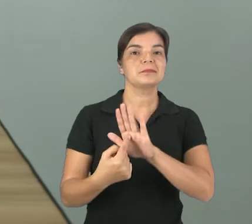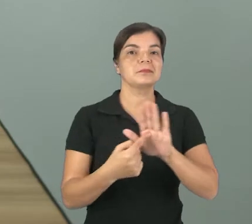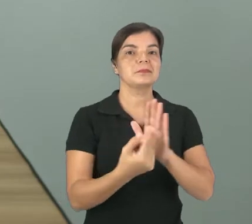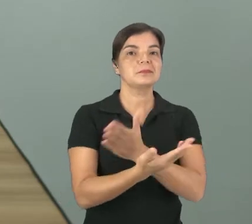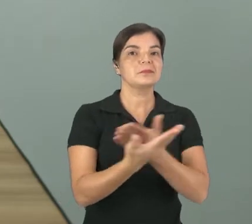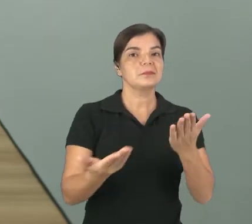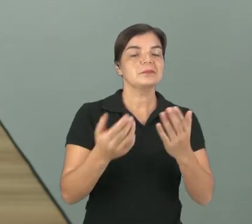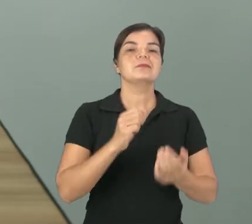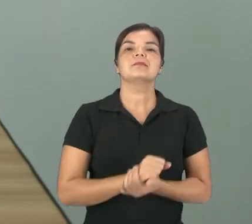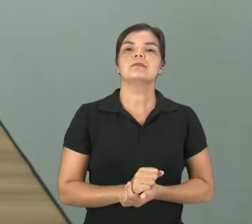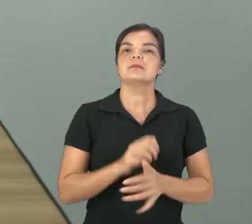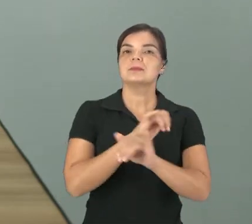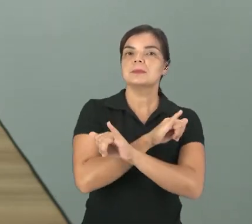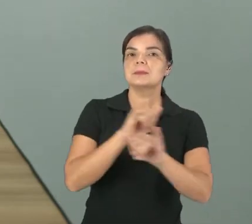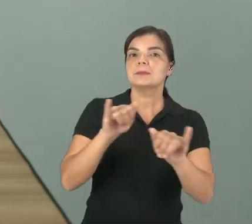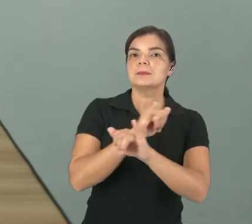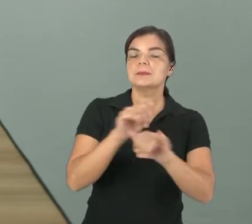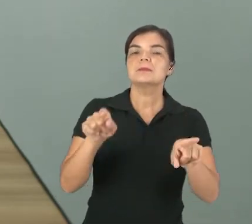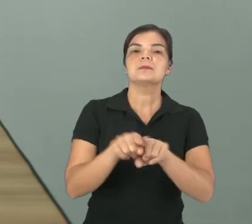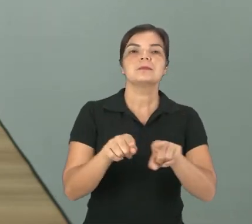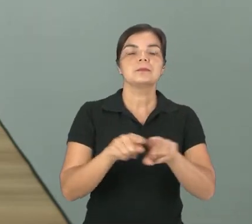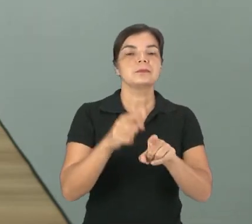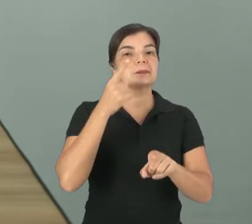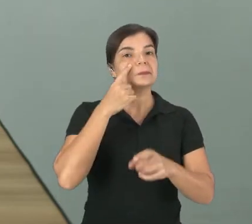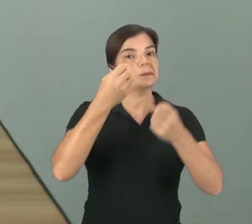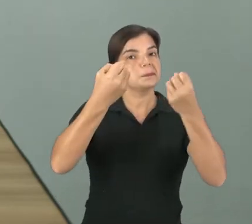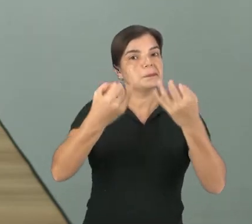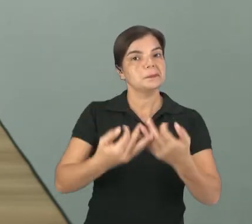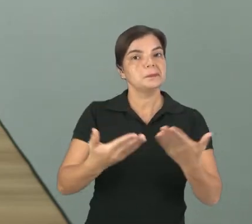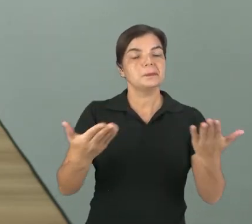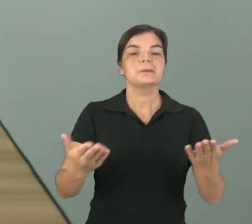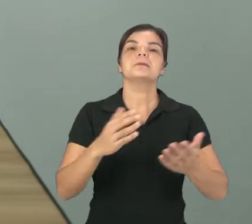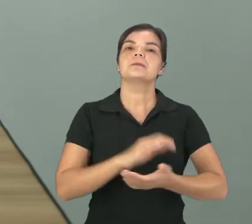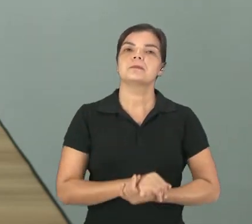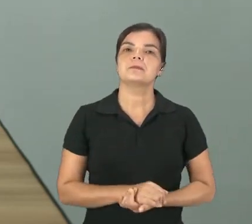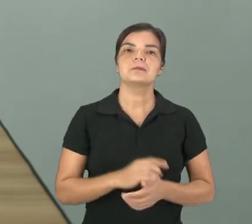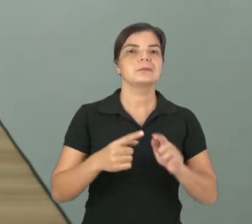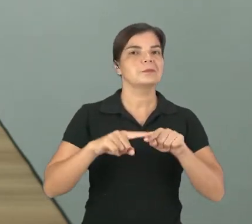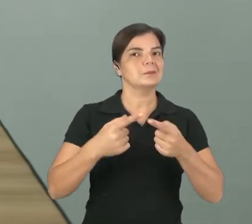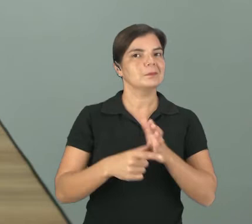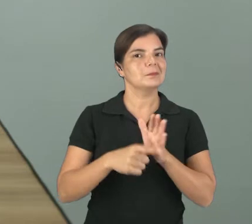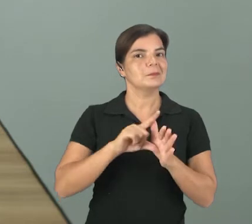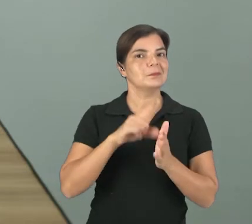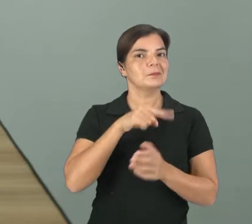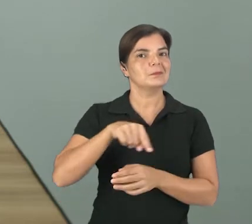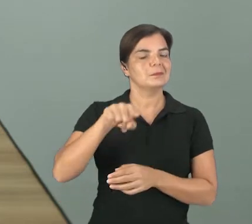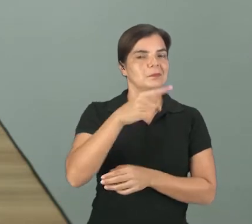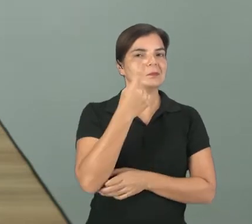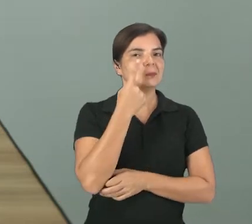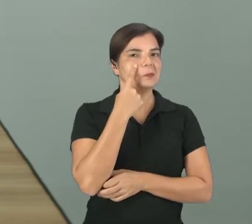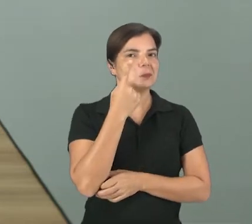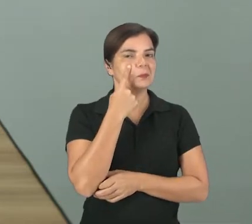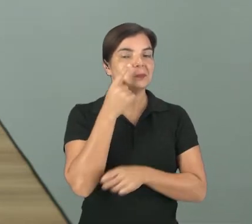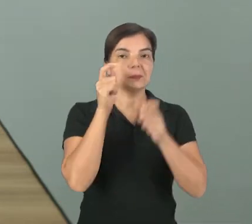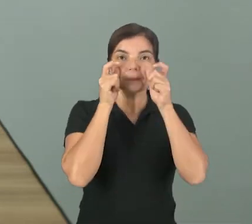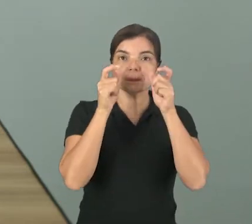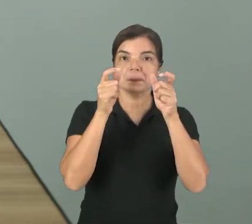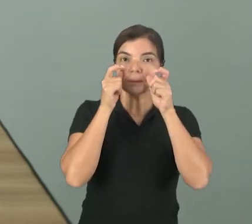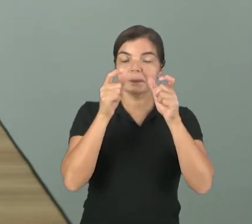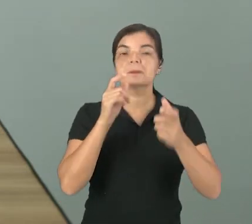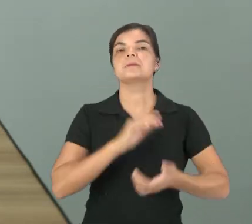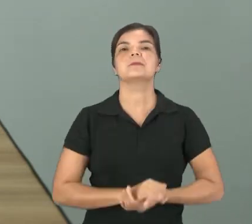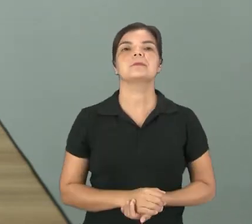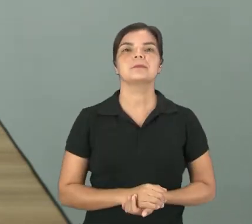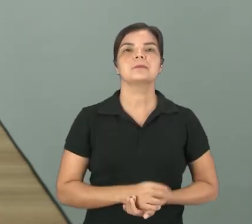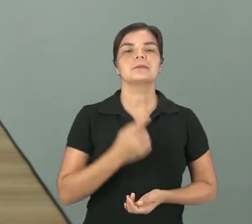mostrar aqui para vocês uma propaganda e nós vamos conversar um pouquinho sobre ela. Mas antes, eu quero que você observe atentamente, tá